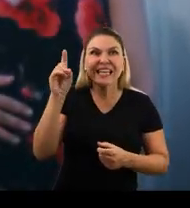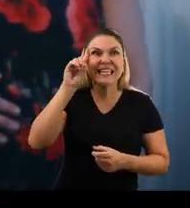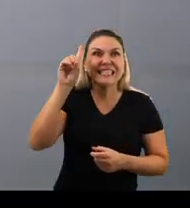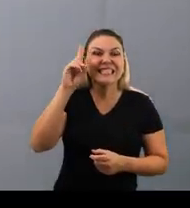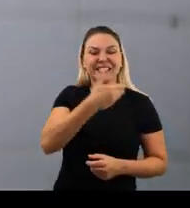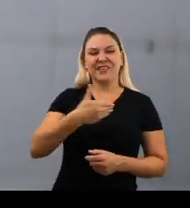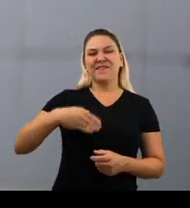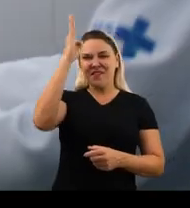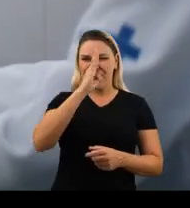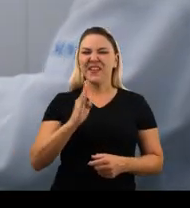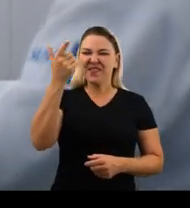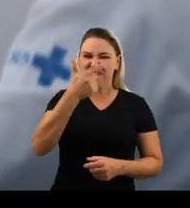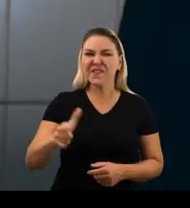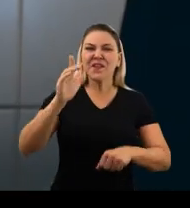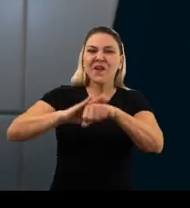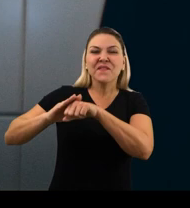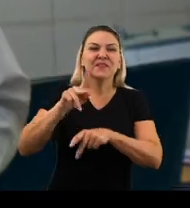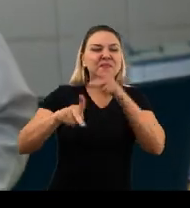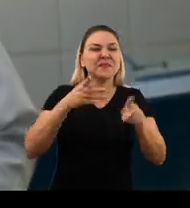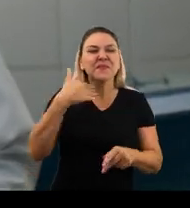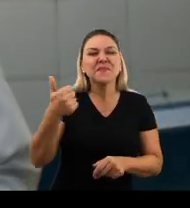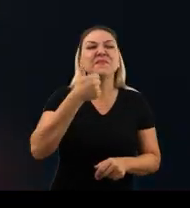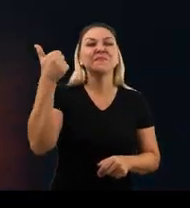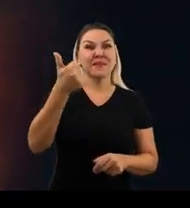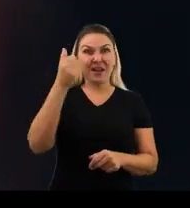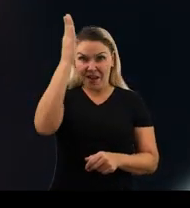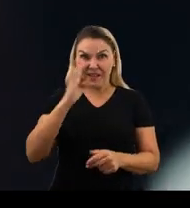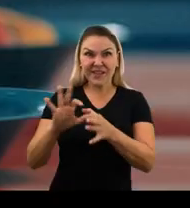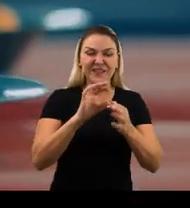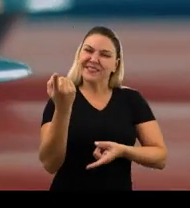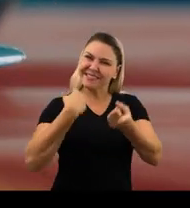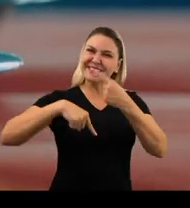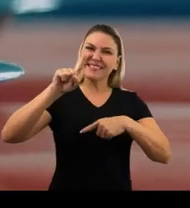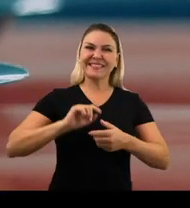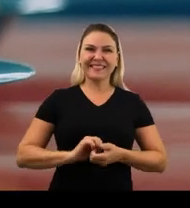dias de governo, o Brasil voltou para fazer mais por nossa gente. Brasil, união e reconstrução.